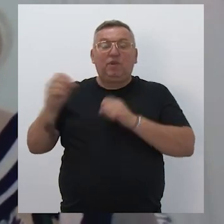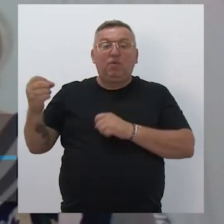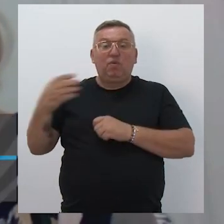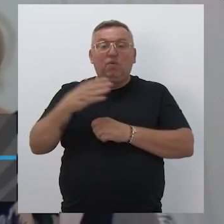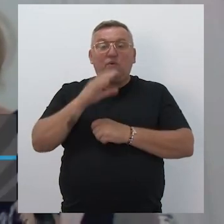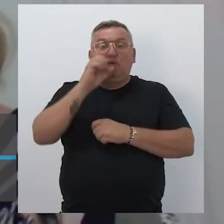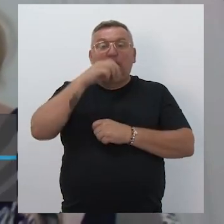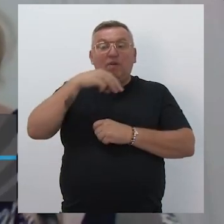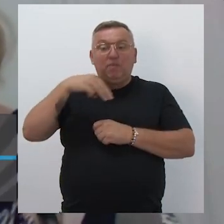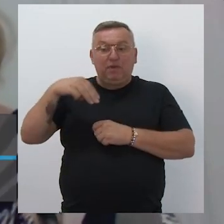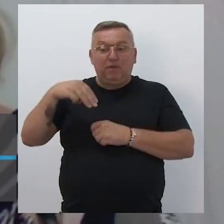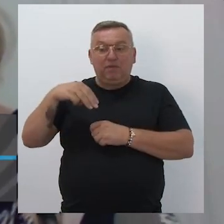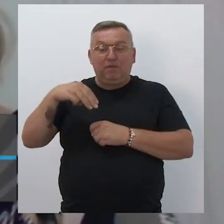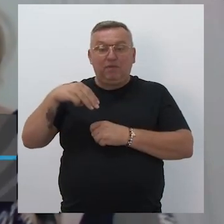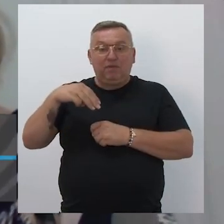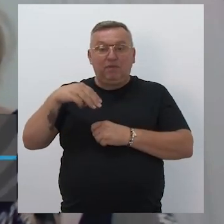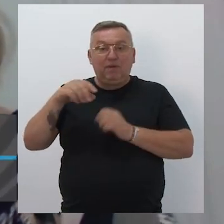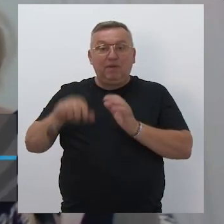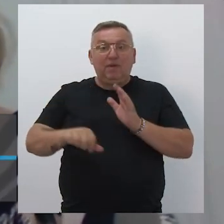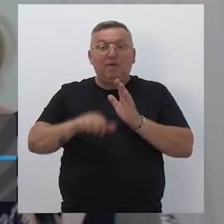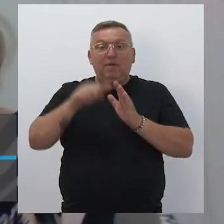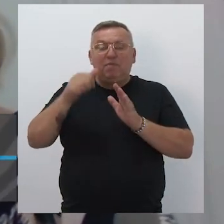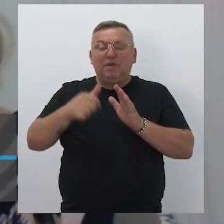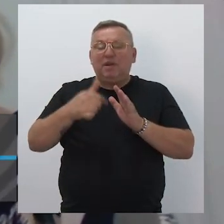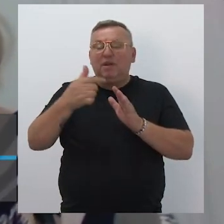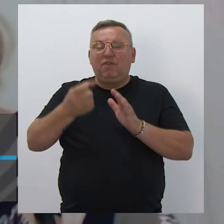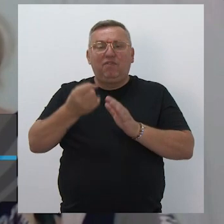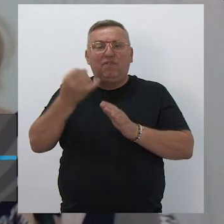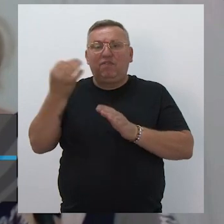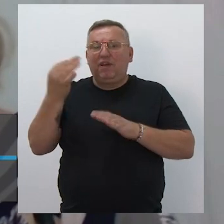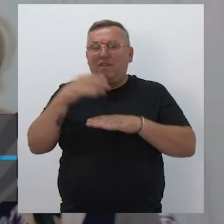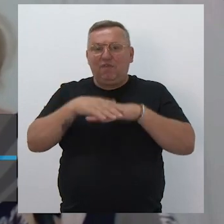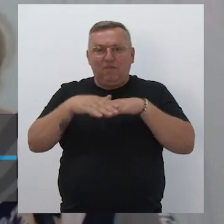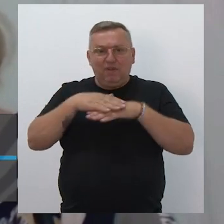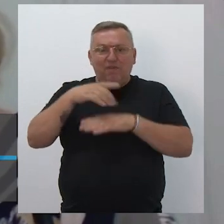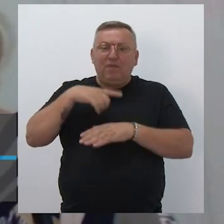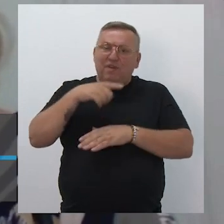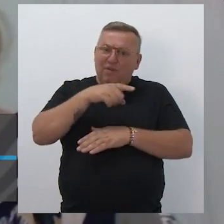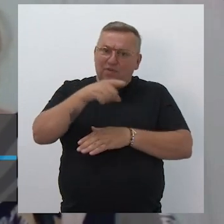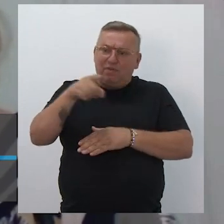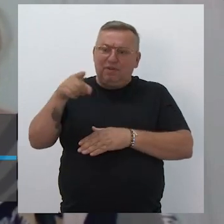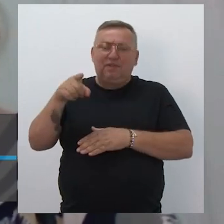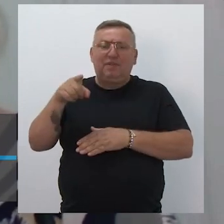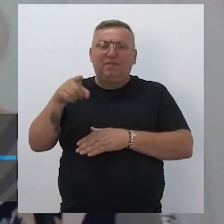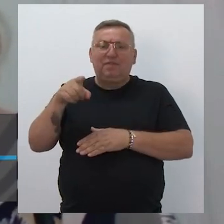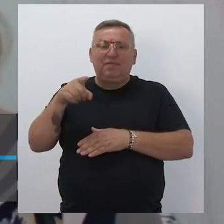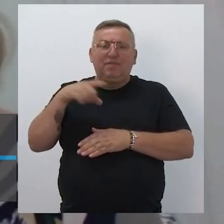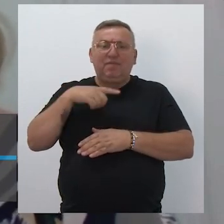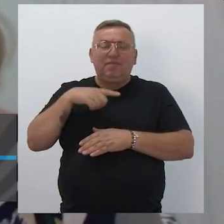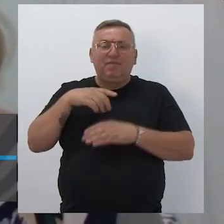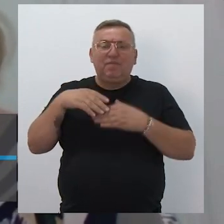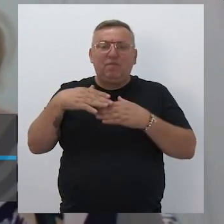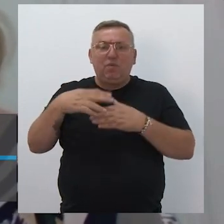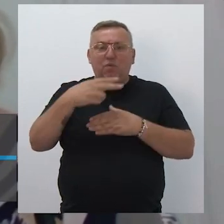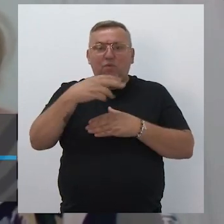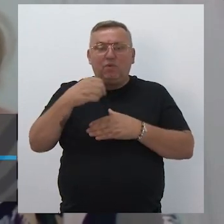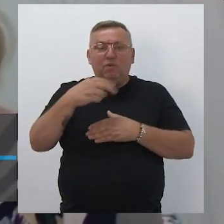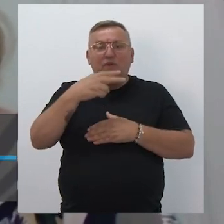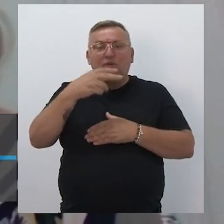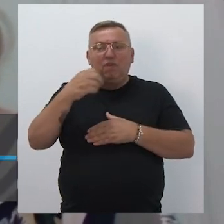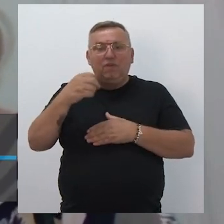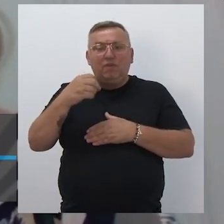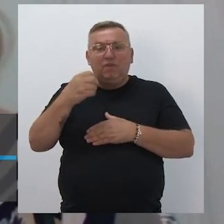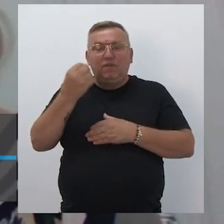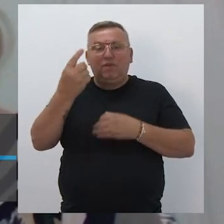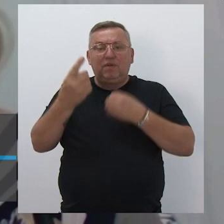médio. Essa é a primeira de muitas conversas que iremos ter com vocês ao longo de, no final agora de 2020 e